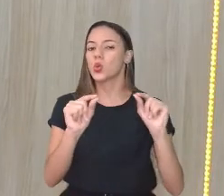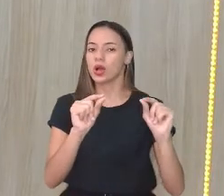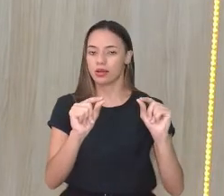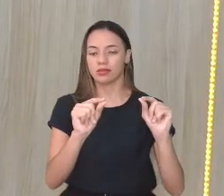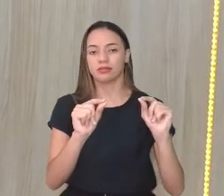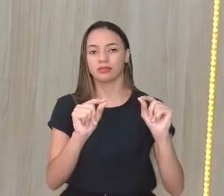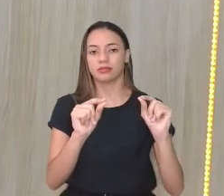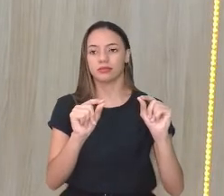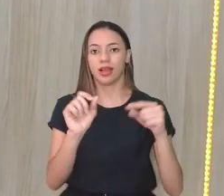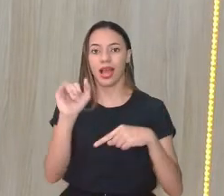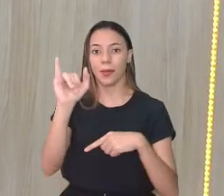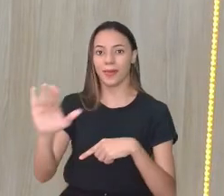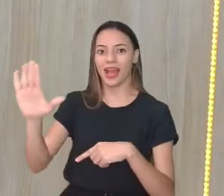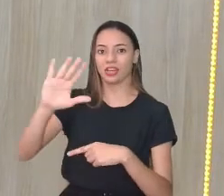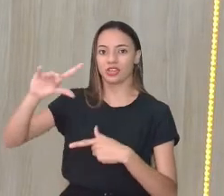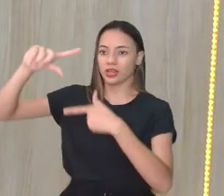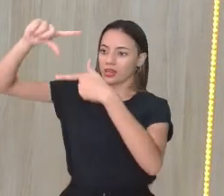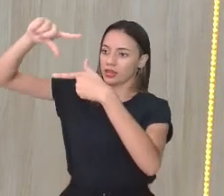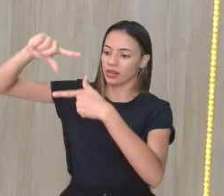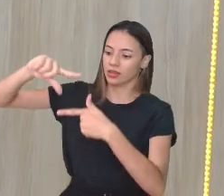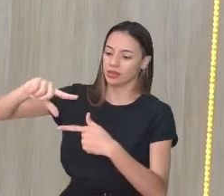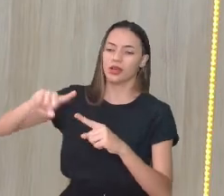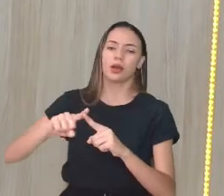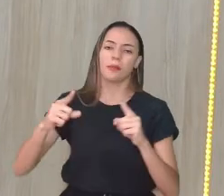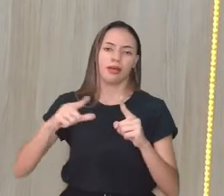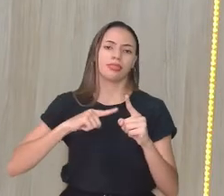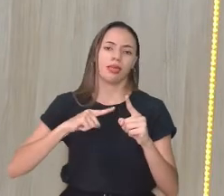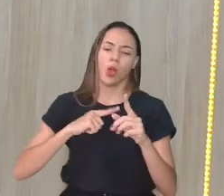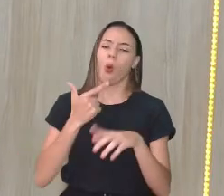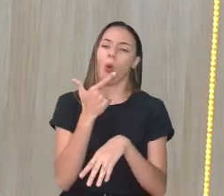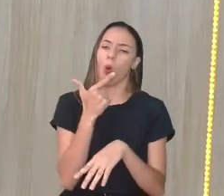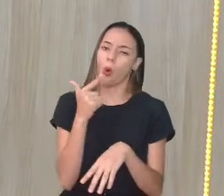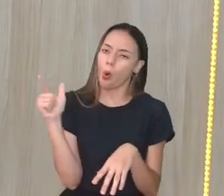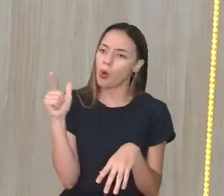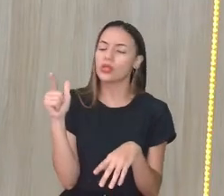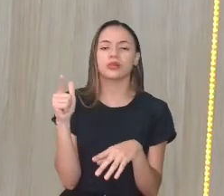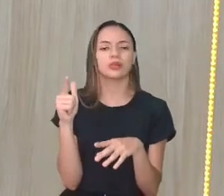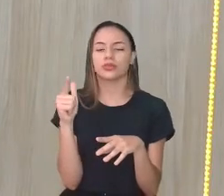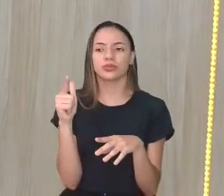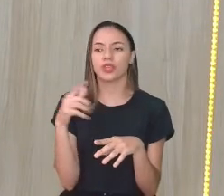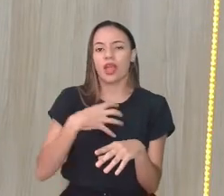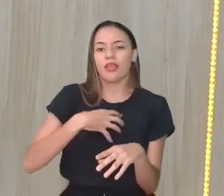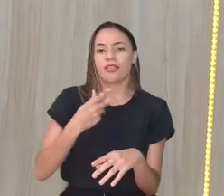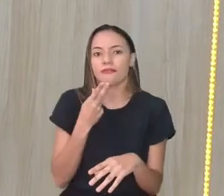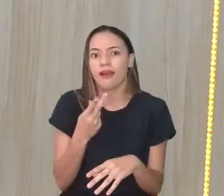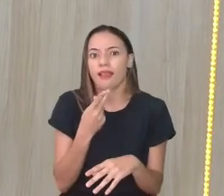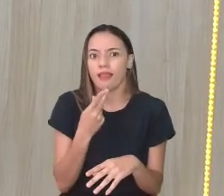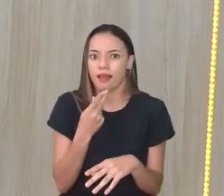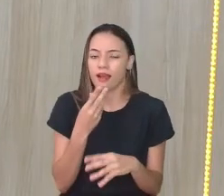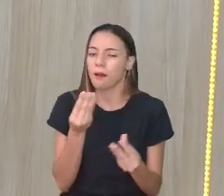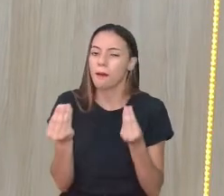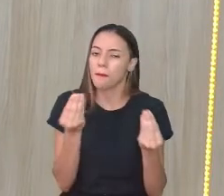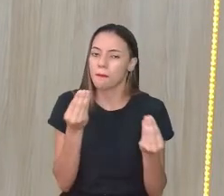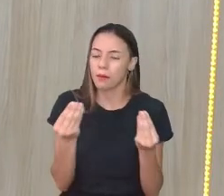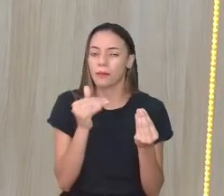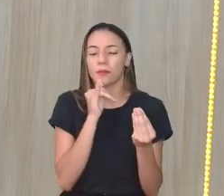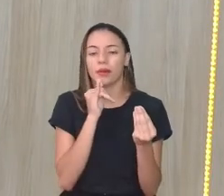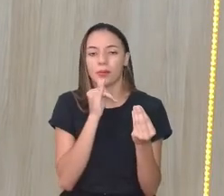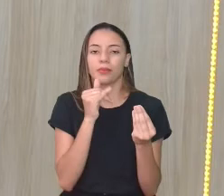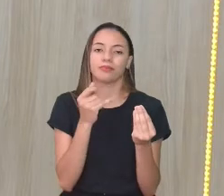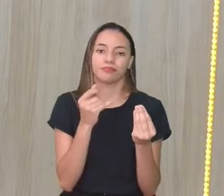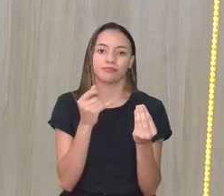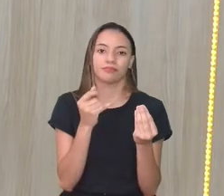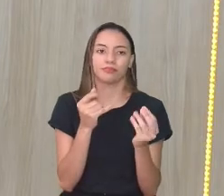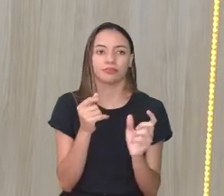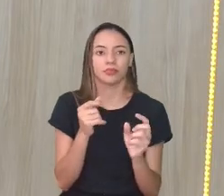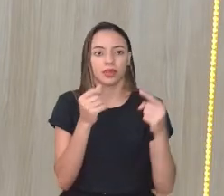desenho ali. Mas existem outras maneiras de você falar, tá certo? Então, quando você fala às vezes o nome de